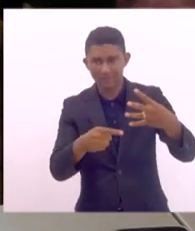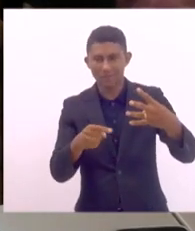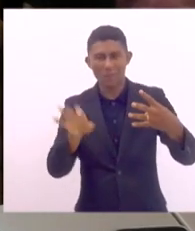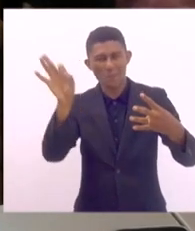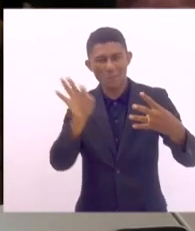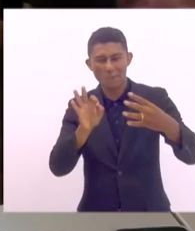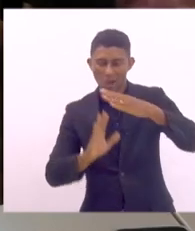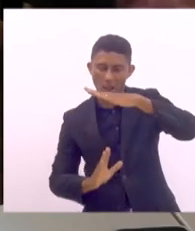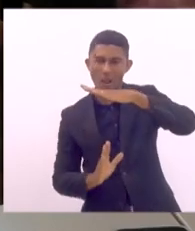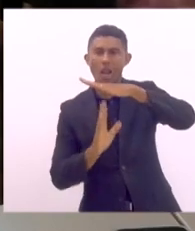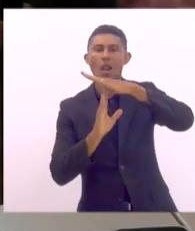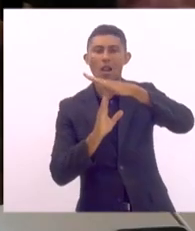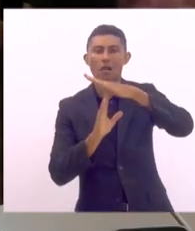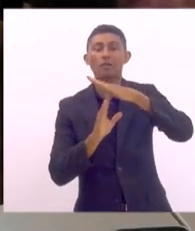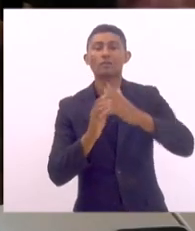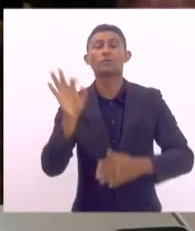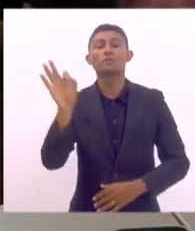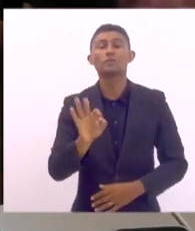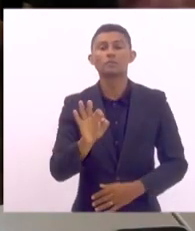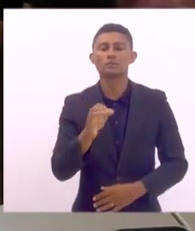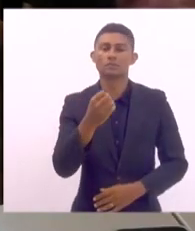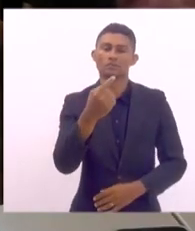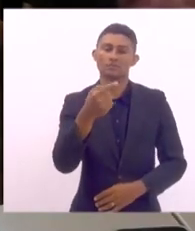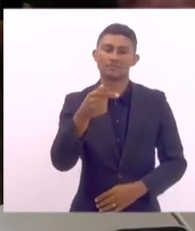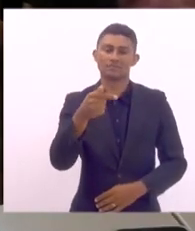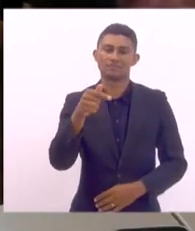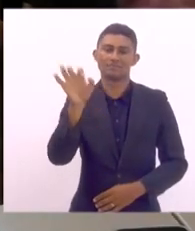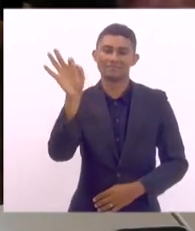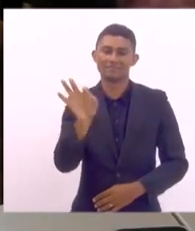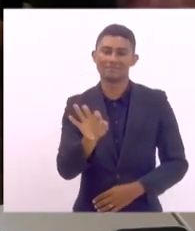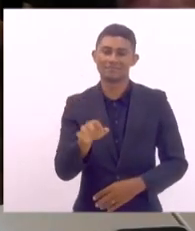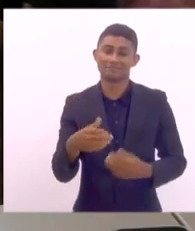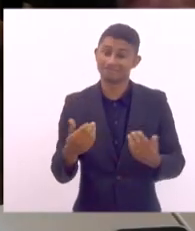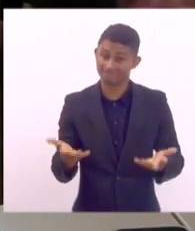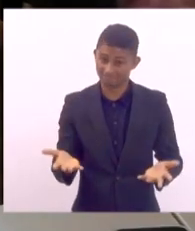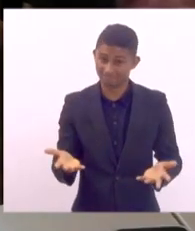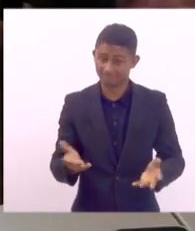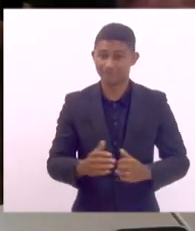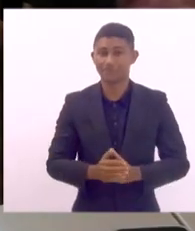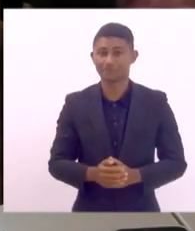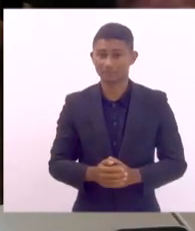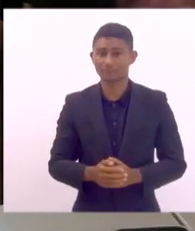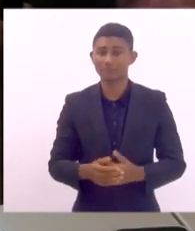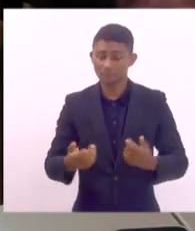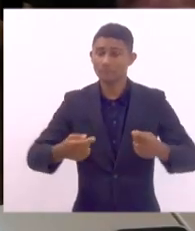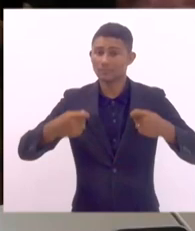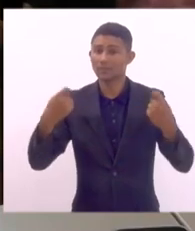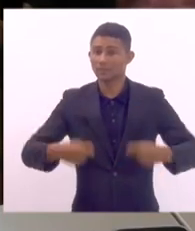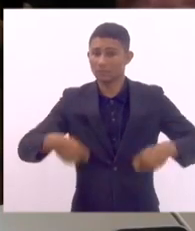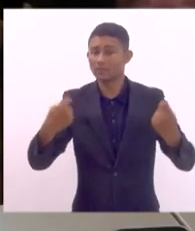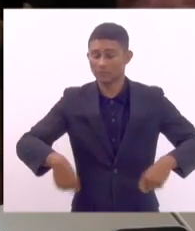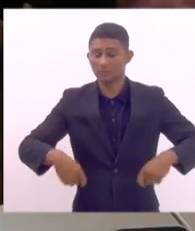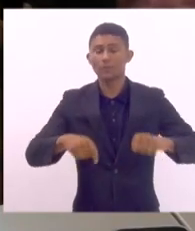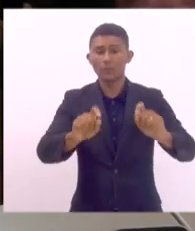entendendo? Então, na verdade, tem que também, no